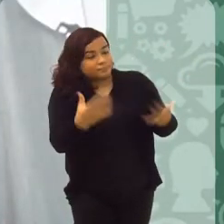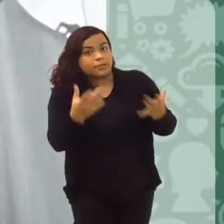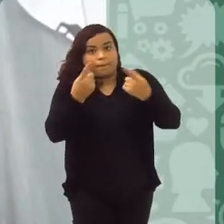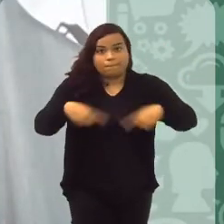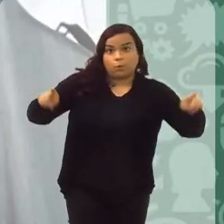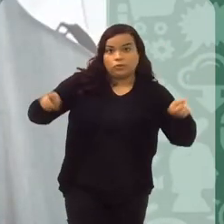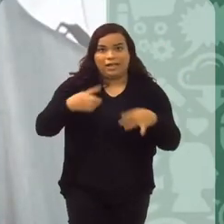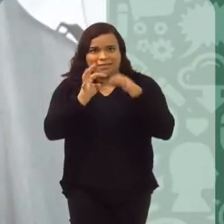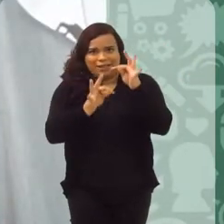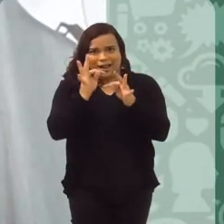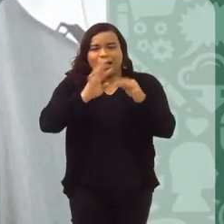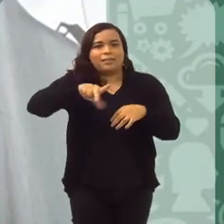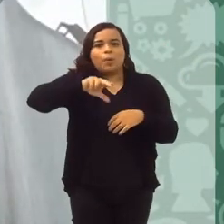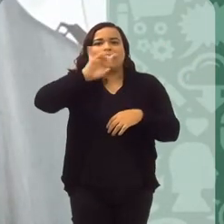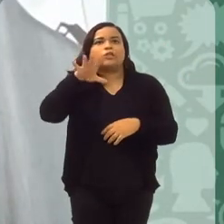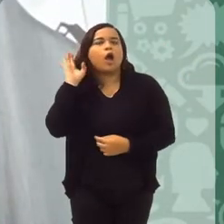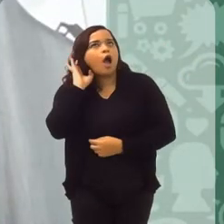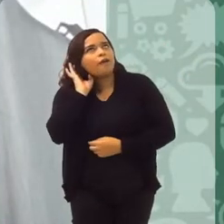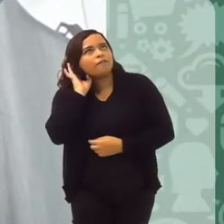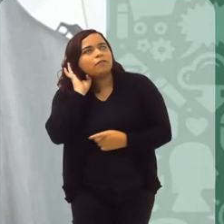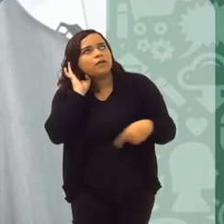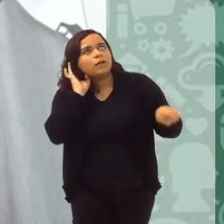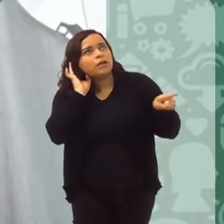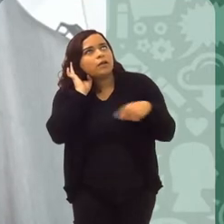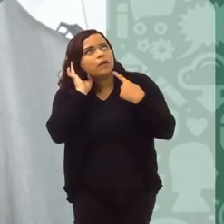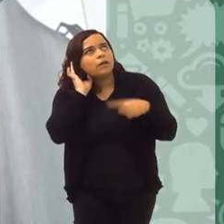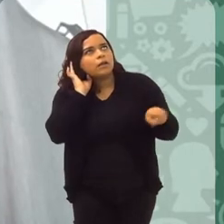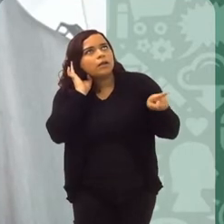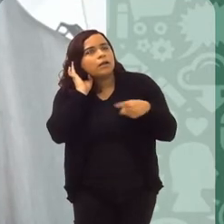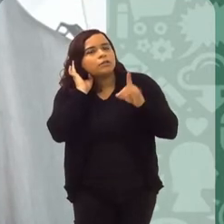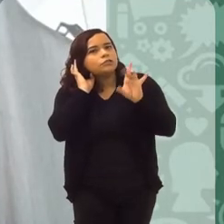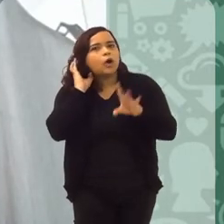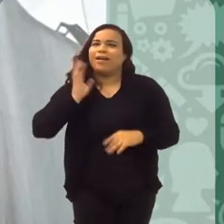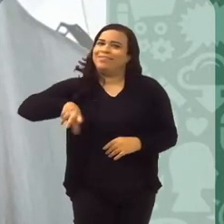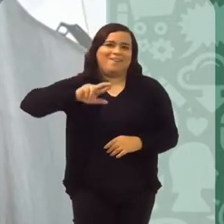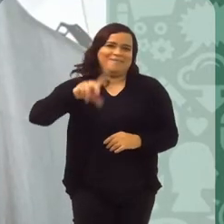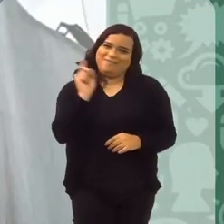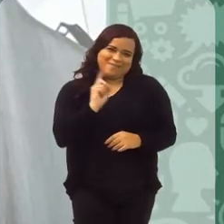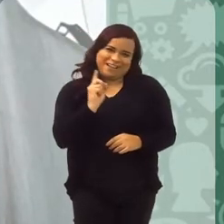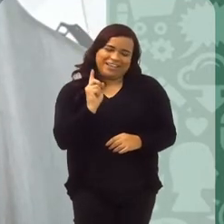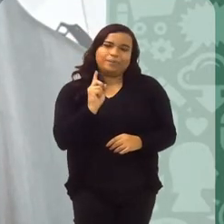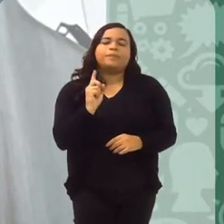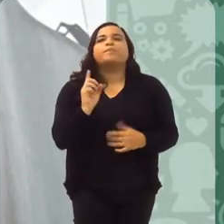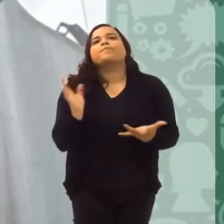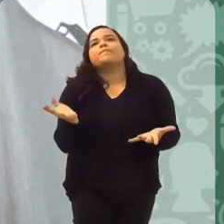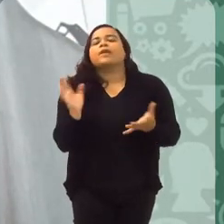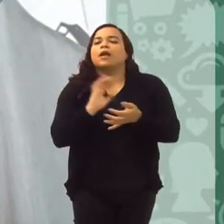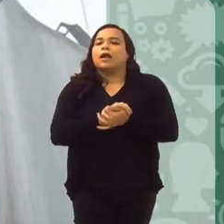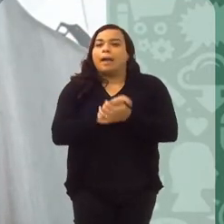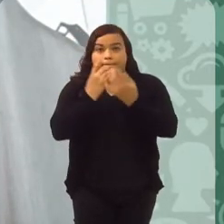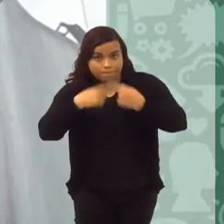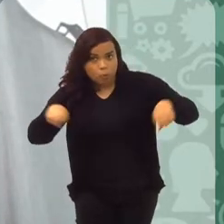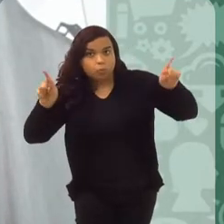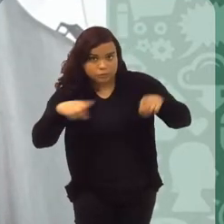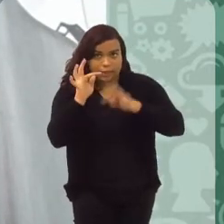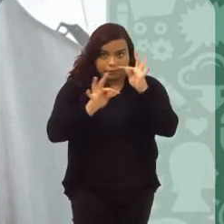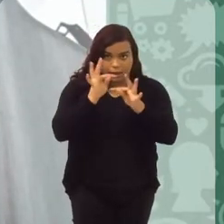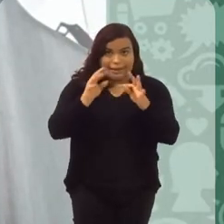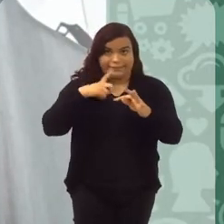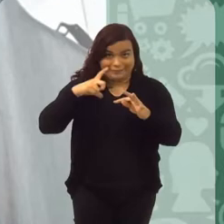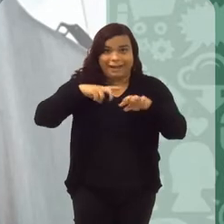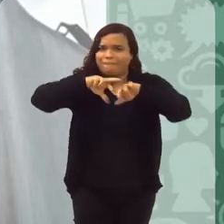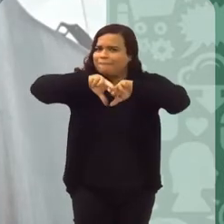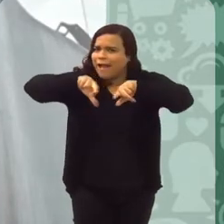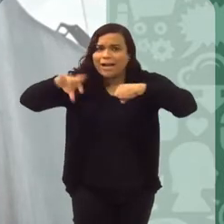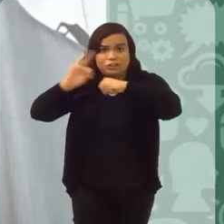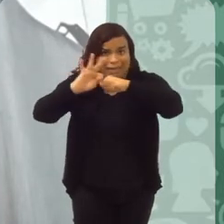musicoterapia não é apenas você escutar a música, né? Então, assim, dentro da musicoterapia,